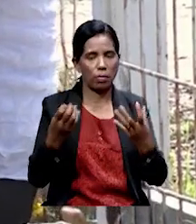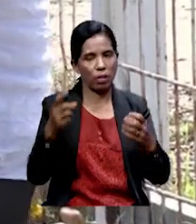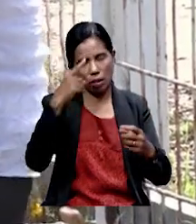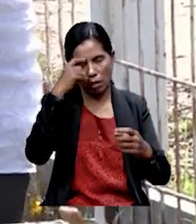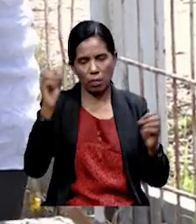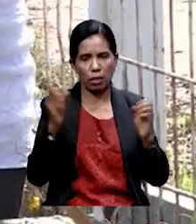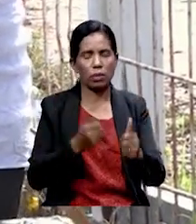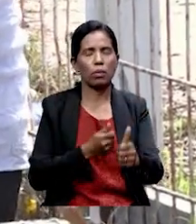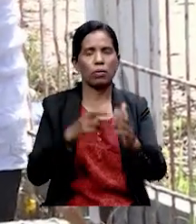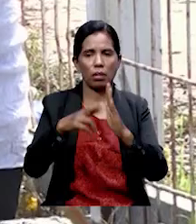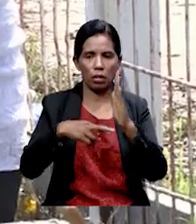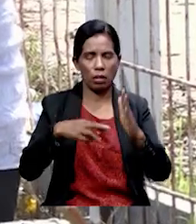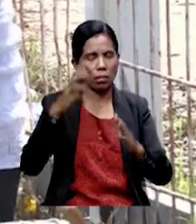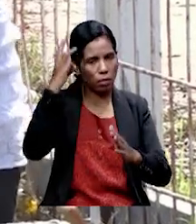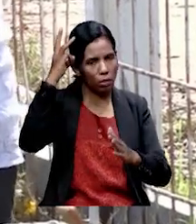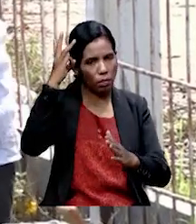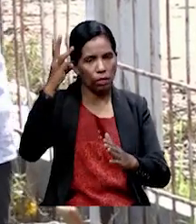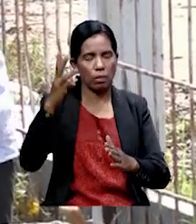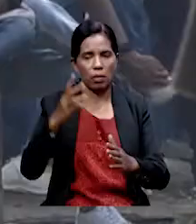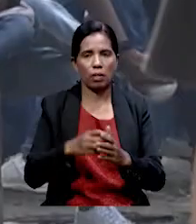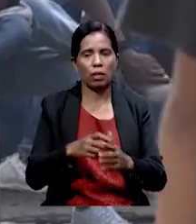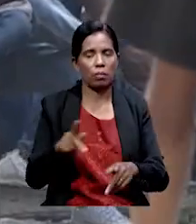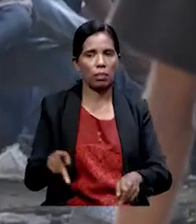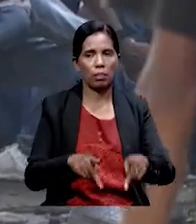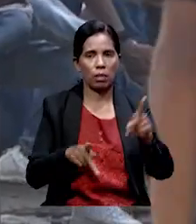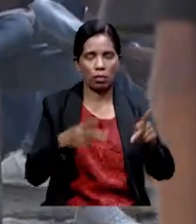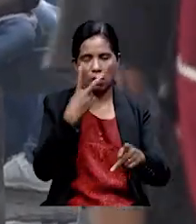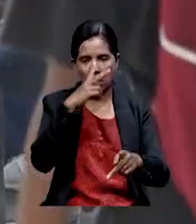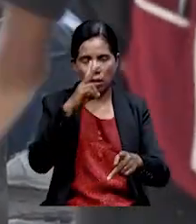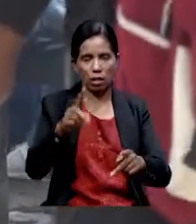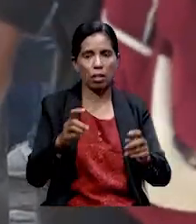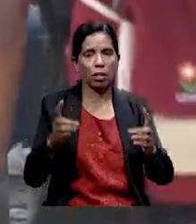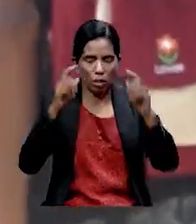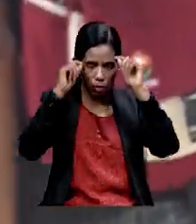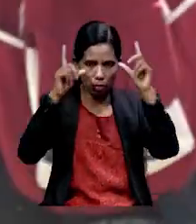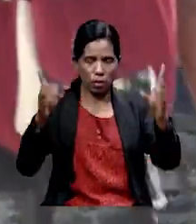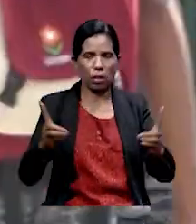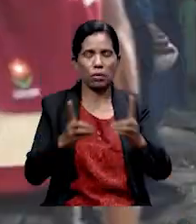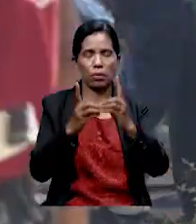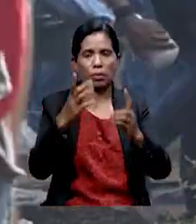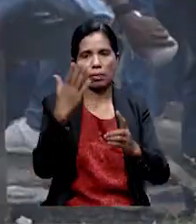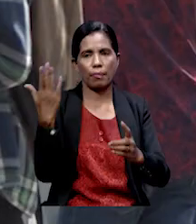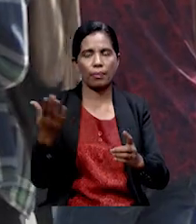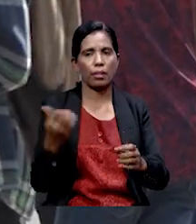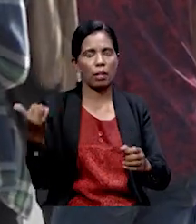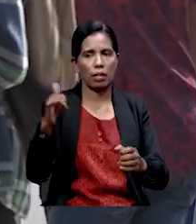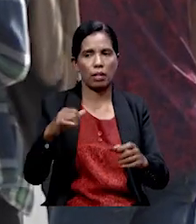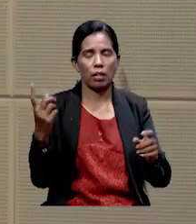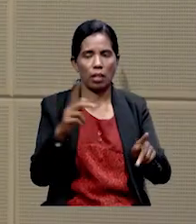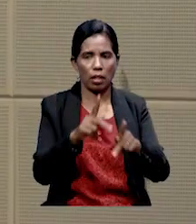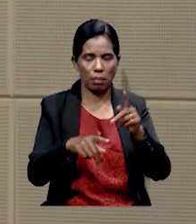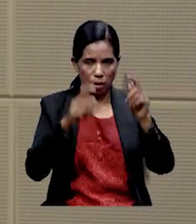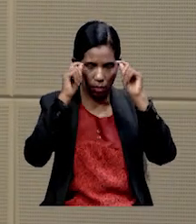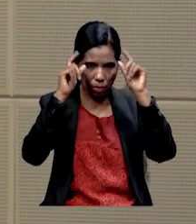regras. Publiku preocupa ho dificuldade nebe Timor Ansir ne enfrenta iha na San Selu tamba mas ke sira ba privado mai be sira sida un Timor